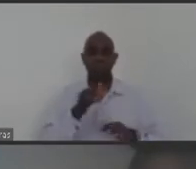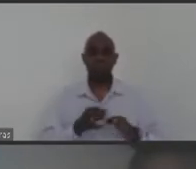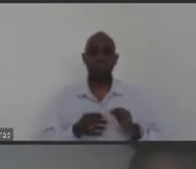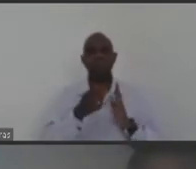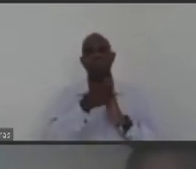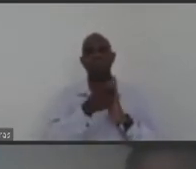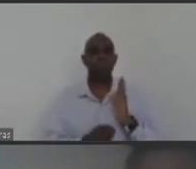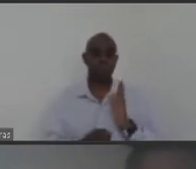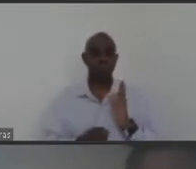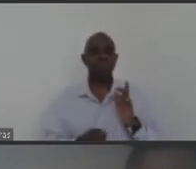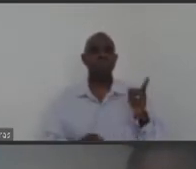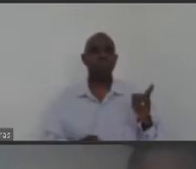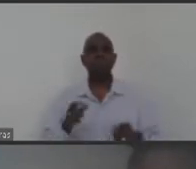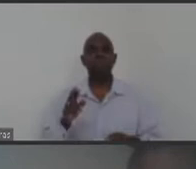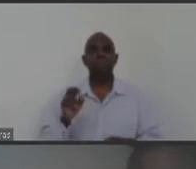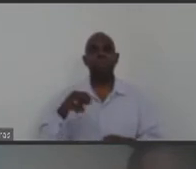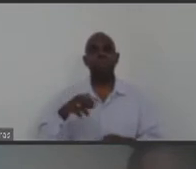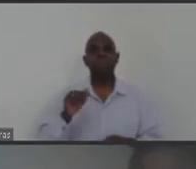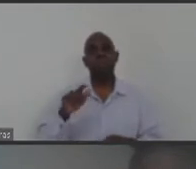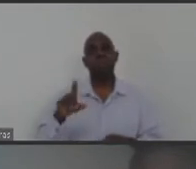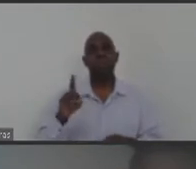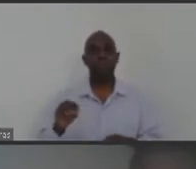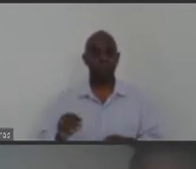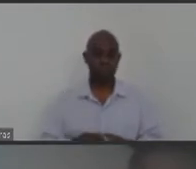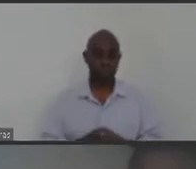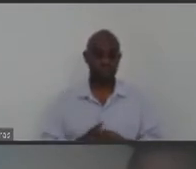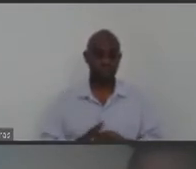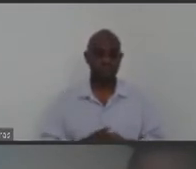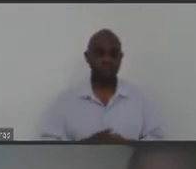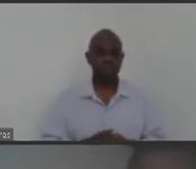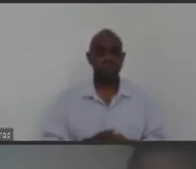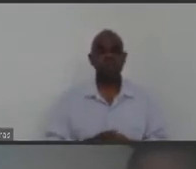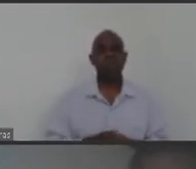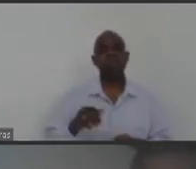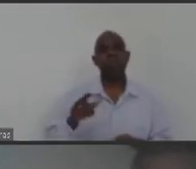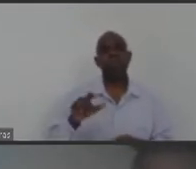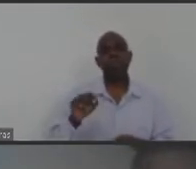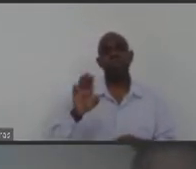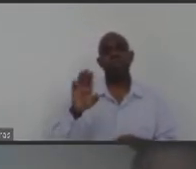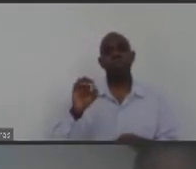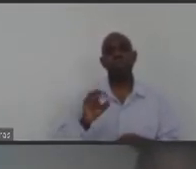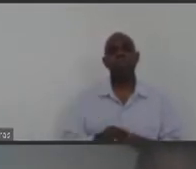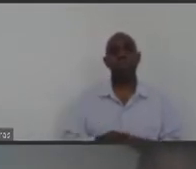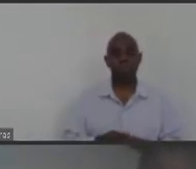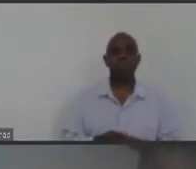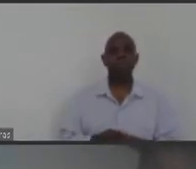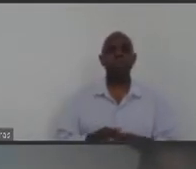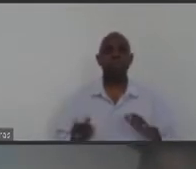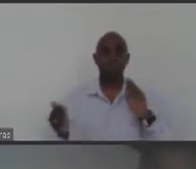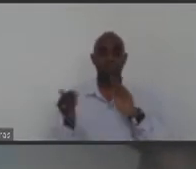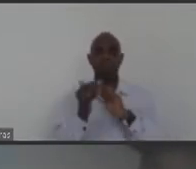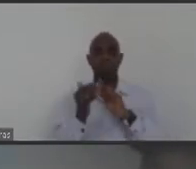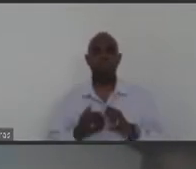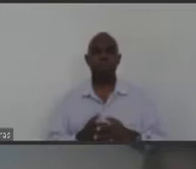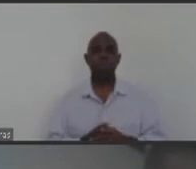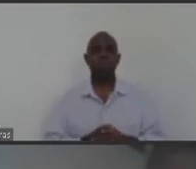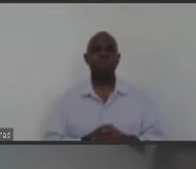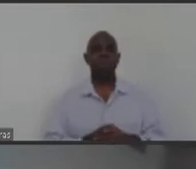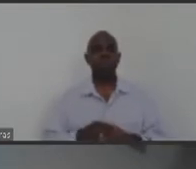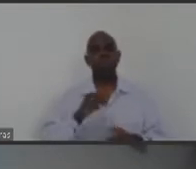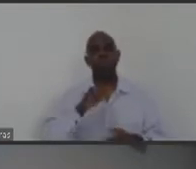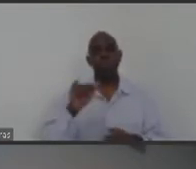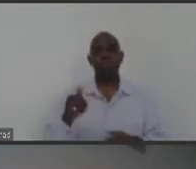voto. Vereador Rudinei Lobo, voto de Vossa Excelência. Favorável. Favorável, vereador Joel